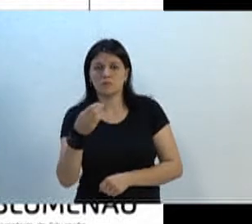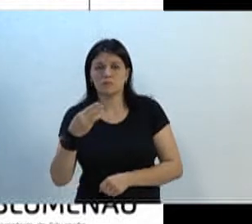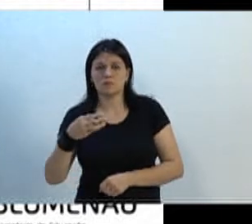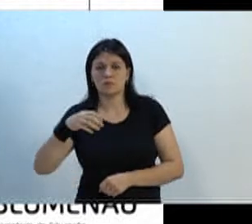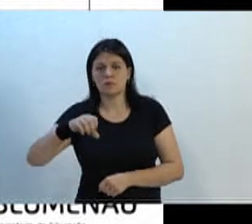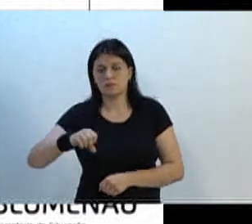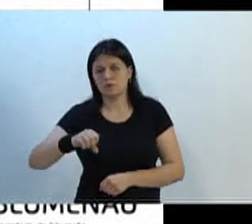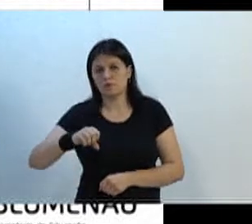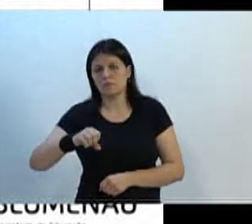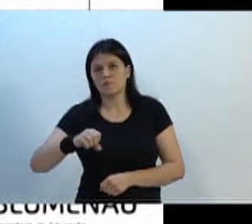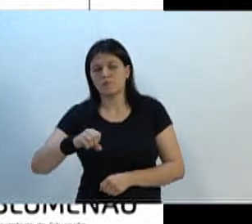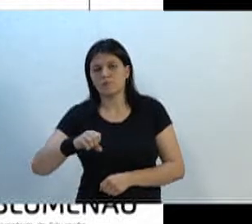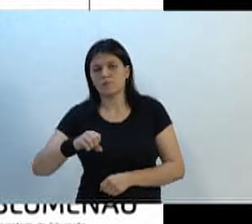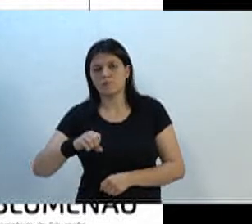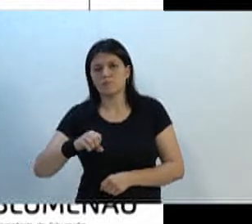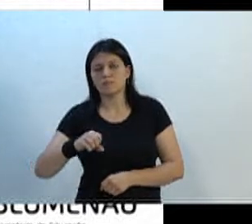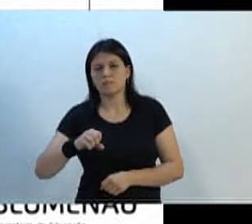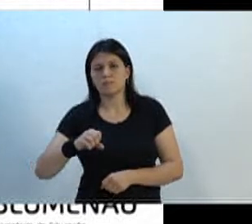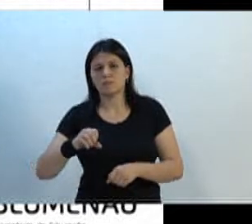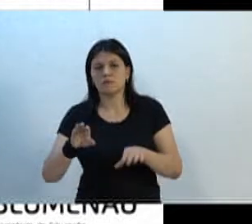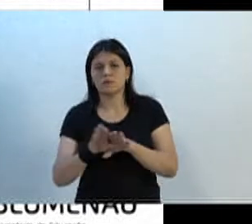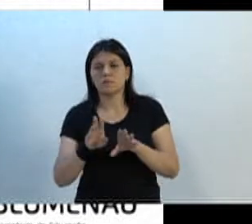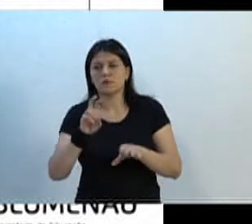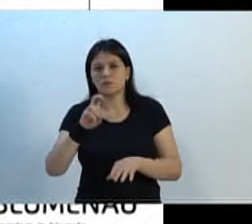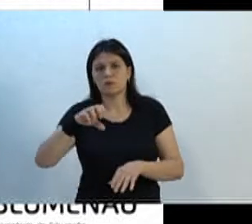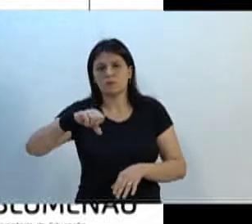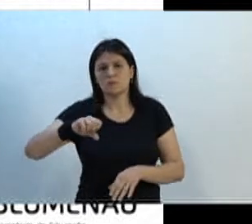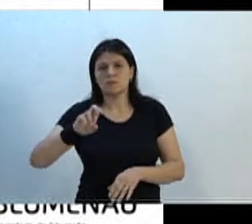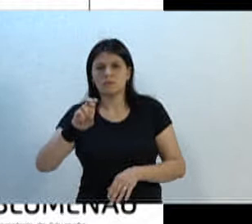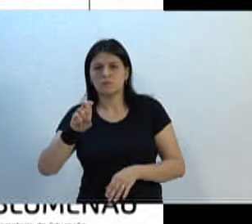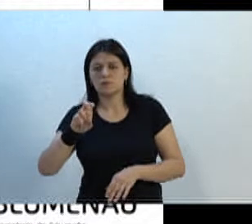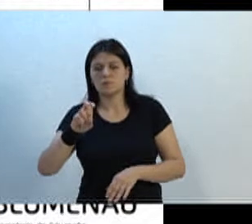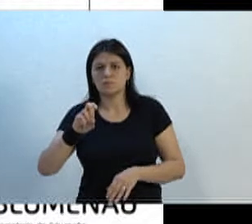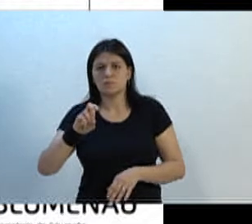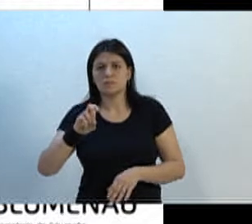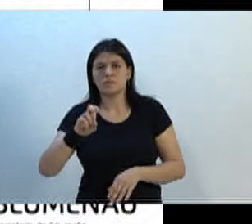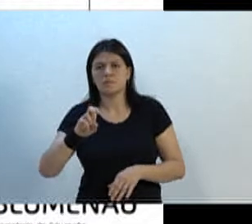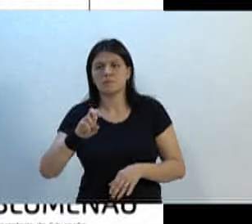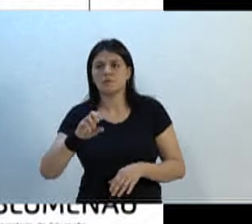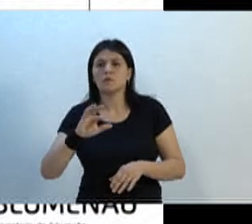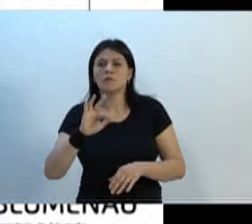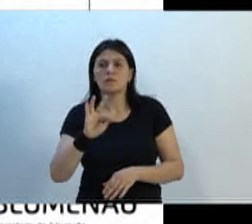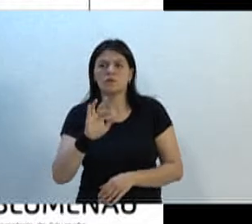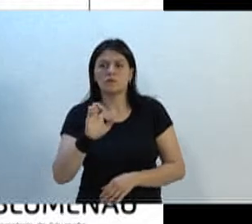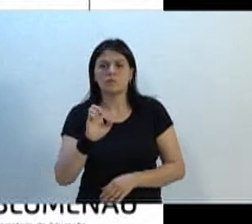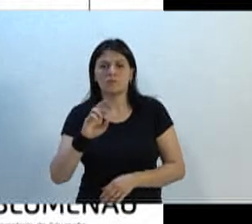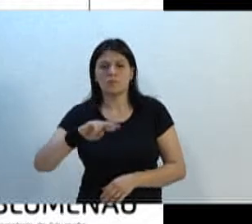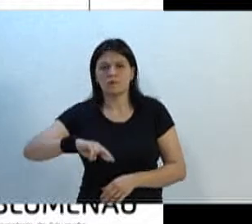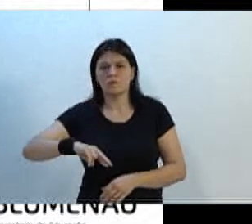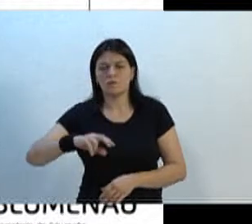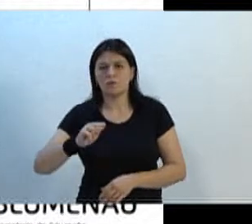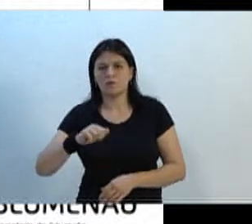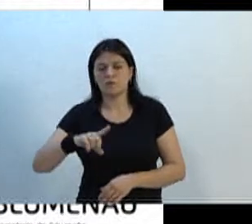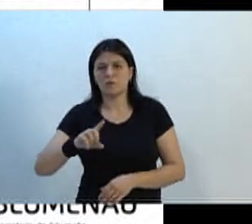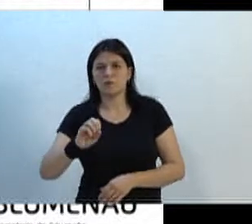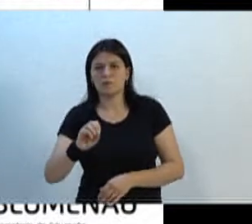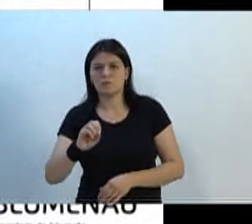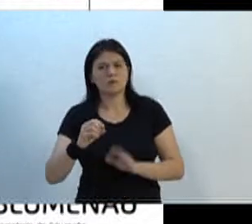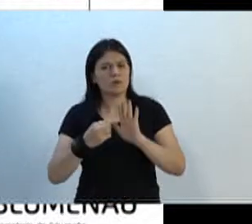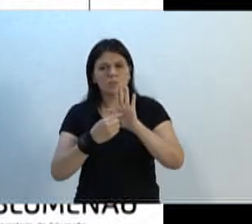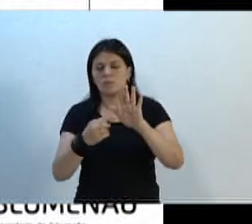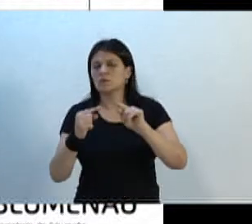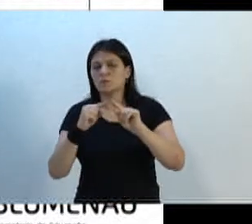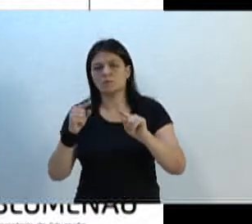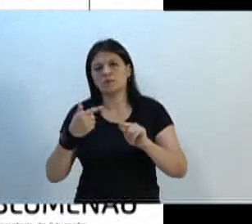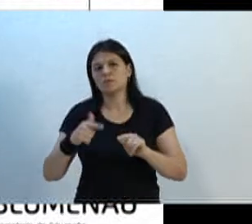previsto e foi aplicado 595.806 Fernando ócio não aparece mas ela aqui na verdade não tem um valor